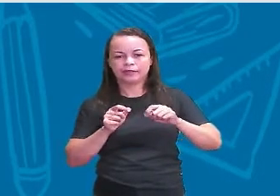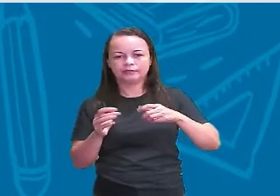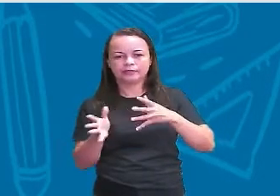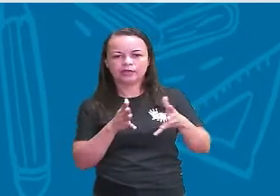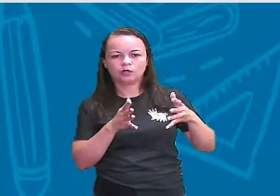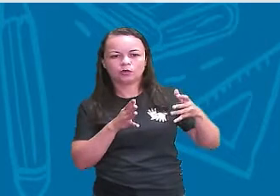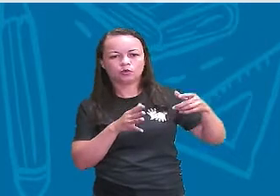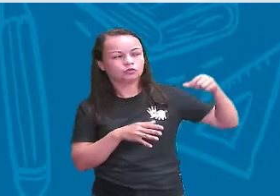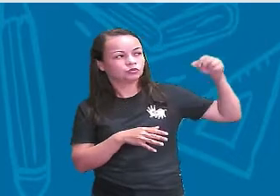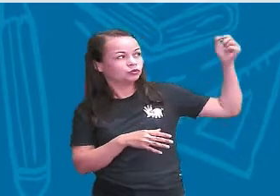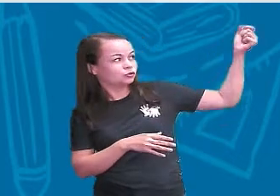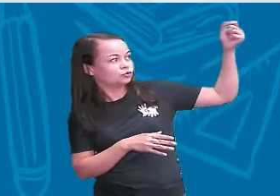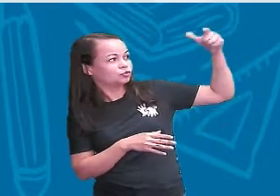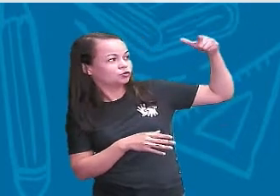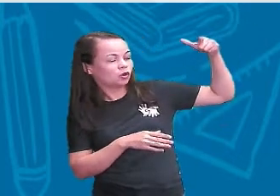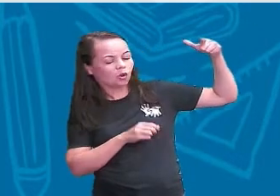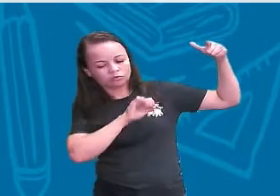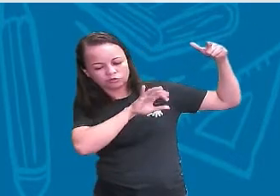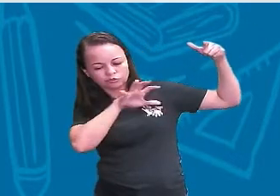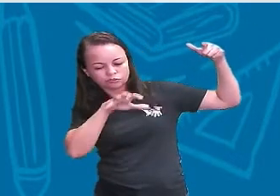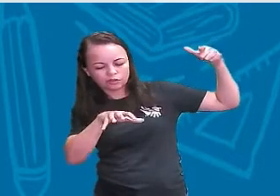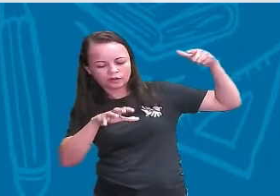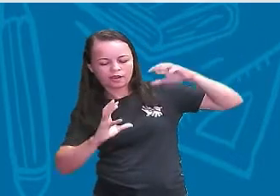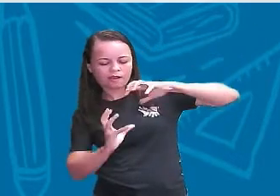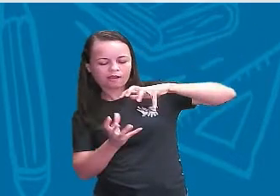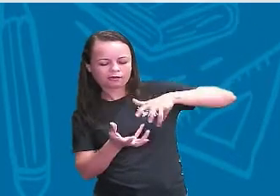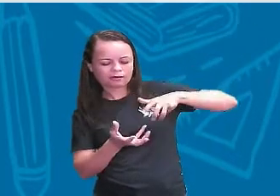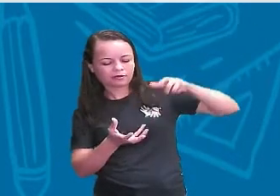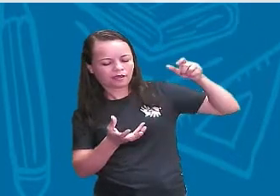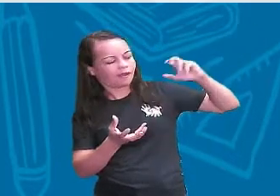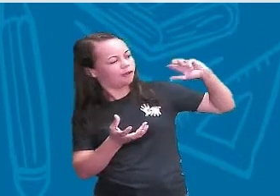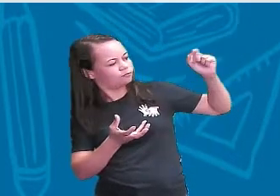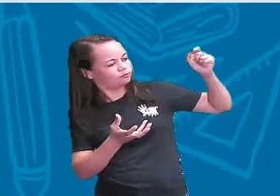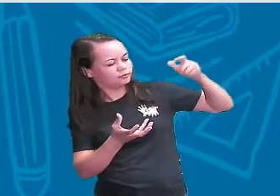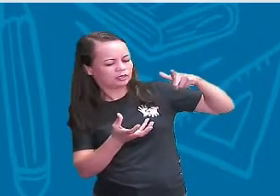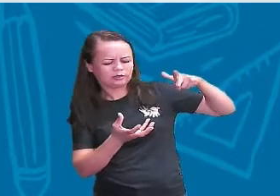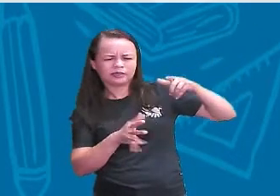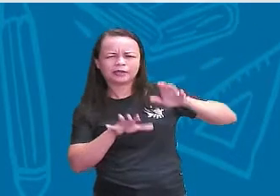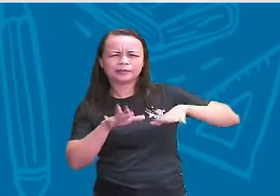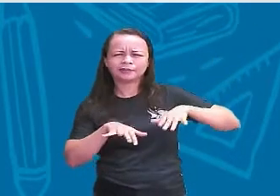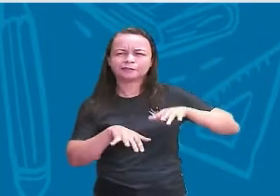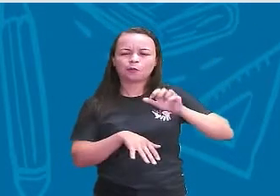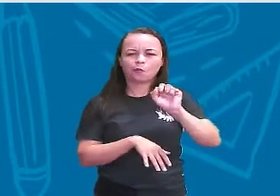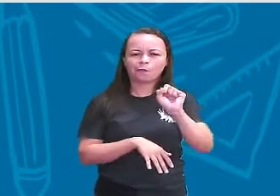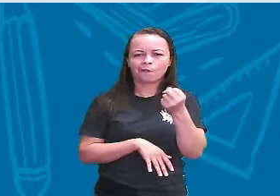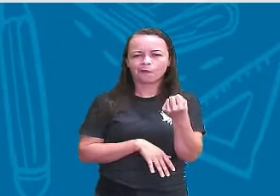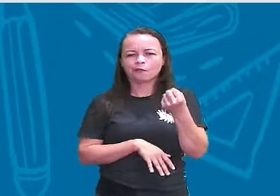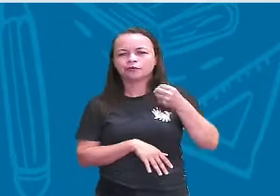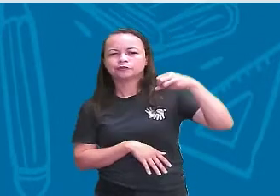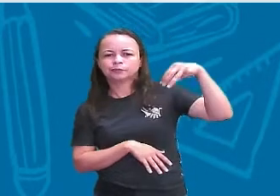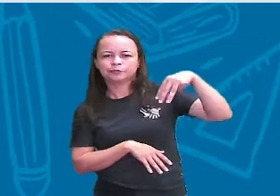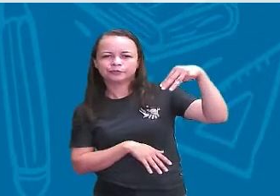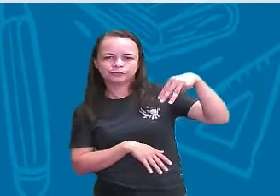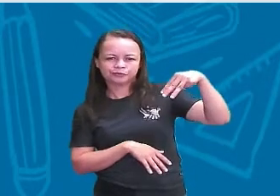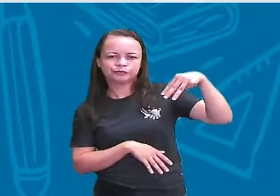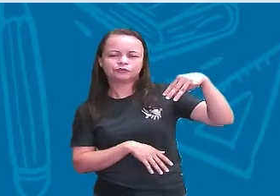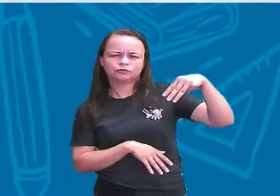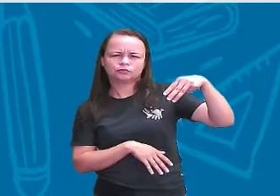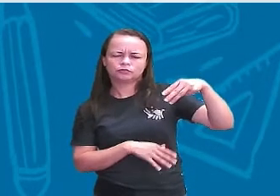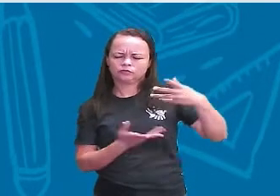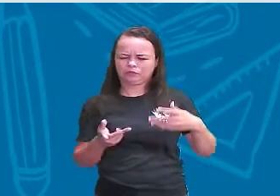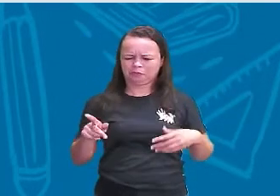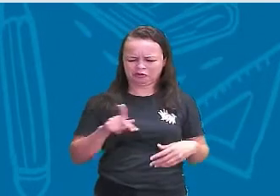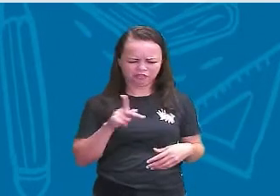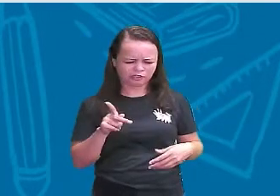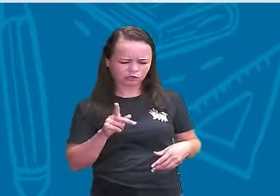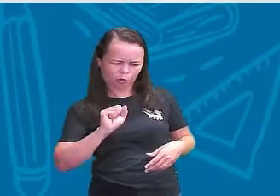ser emitida pelo Sol e ela chegar na Terra. E é cerca de 8 minutos. Aí você pergunta ao professor, 8